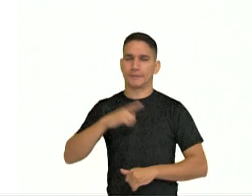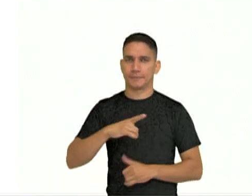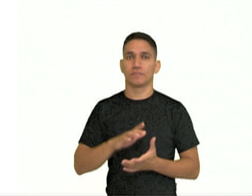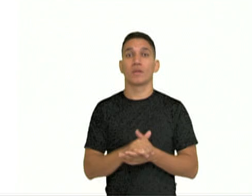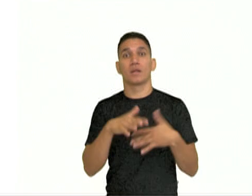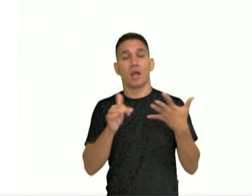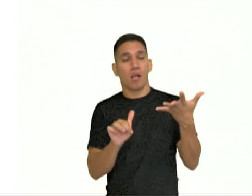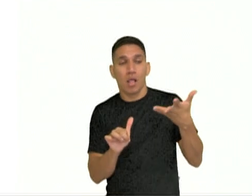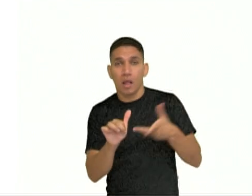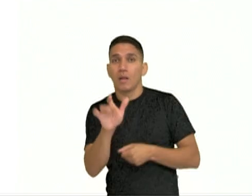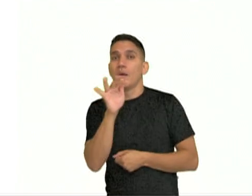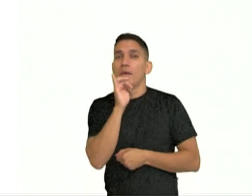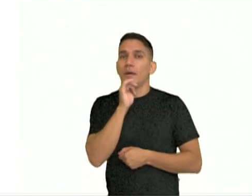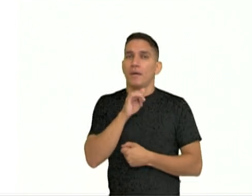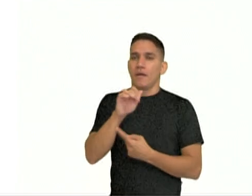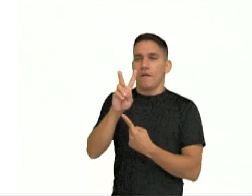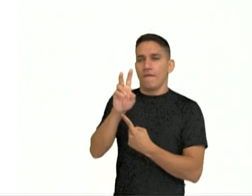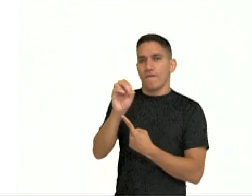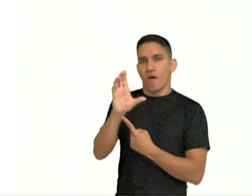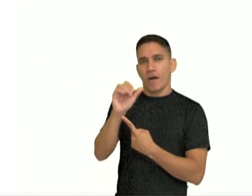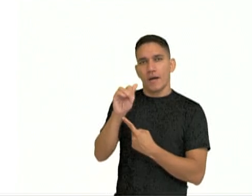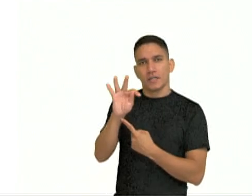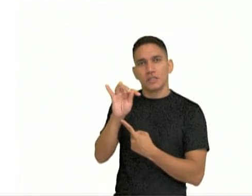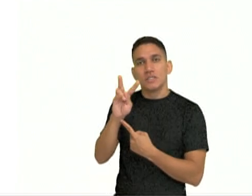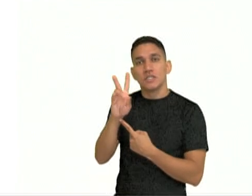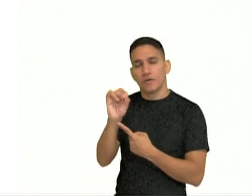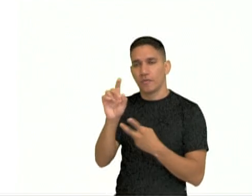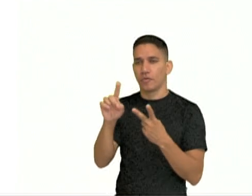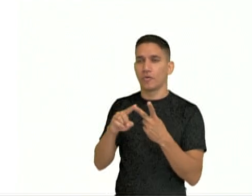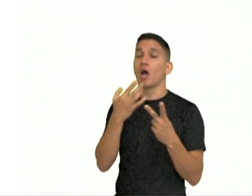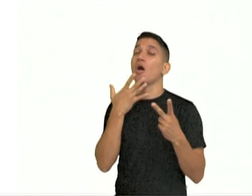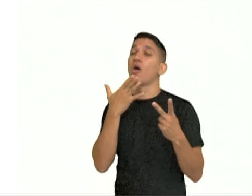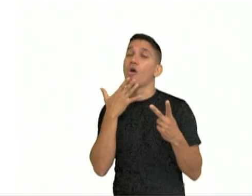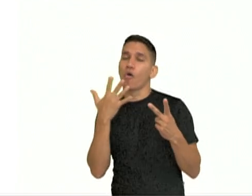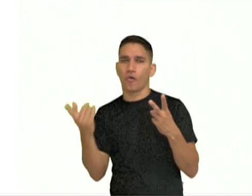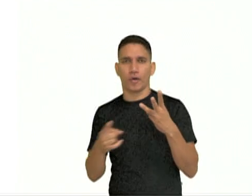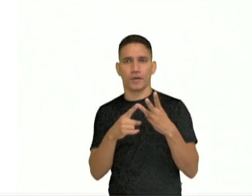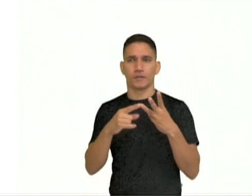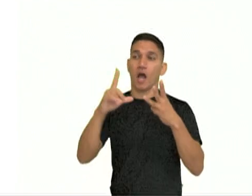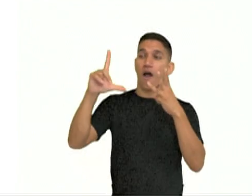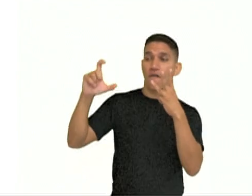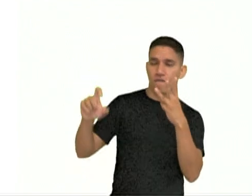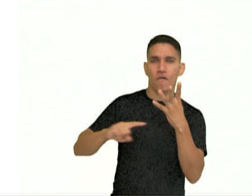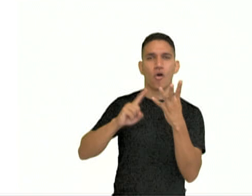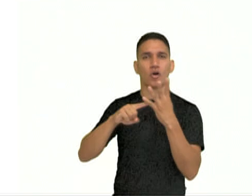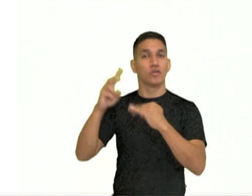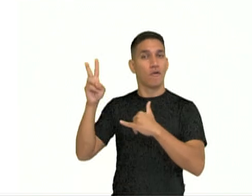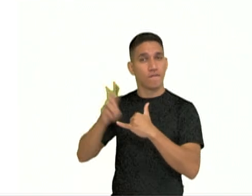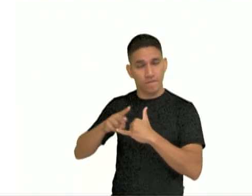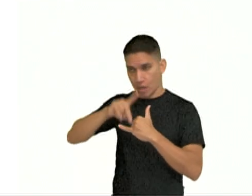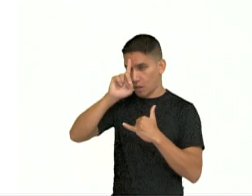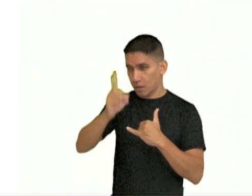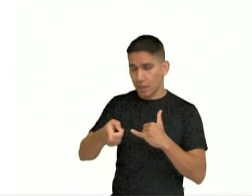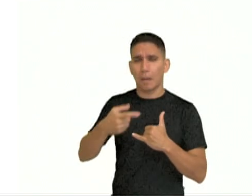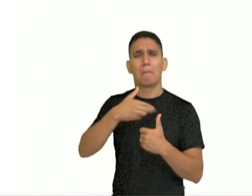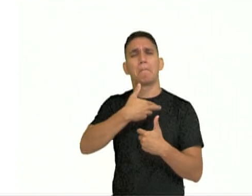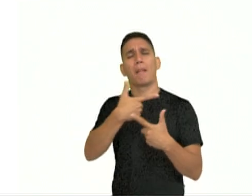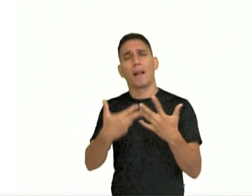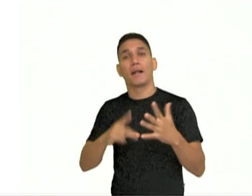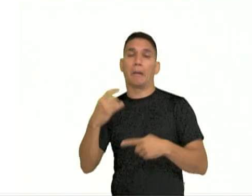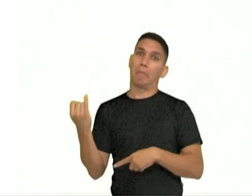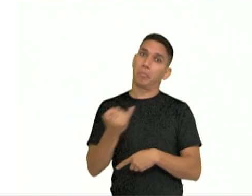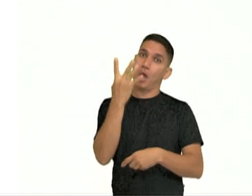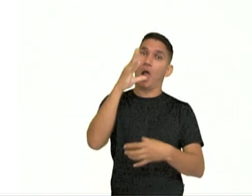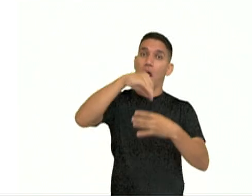elementos como o vocativo, elementos como o colorido, a foto, o verbo no imperativo, são